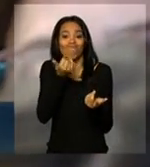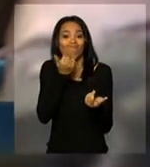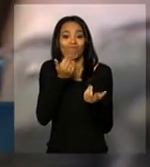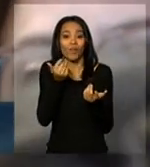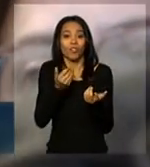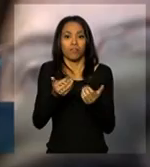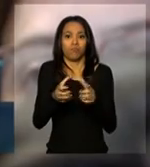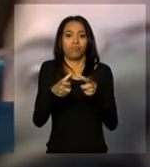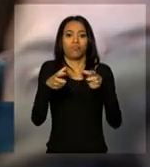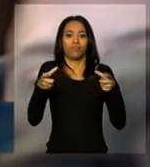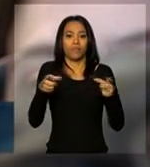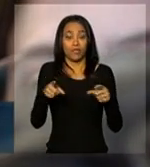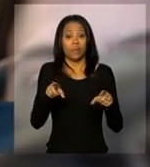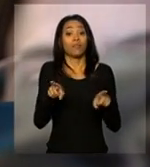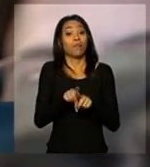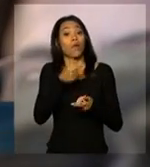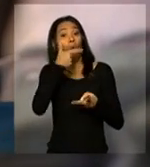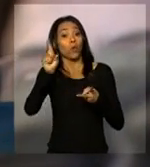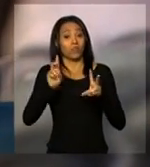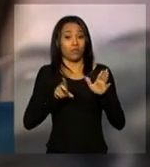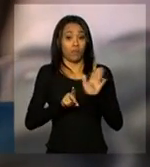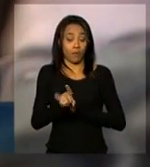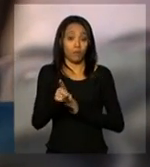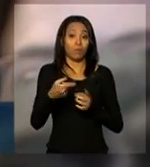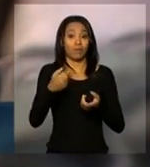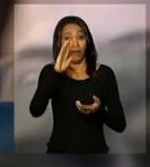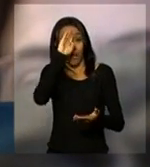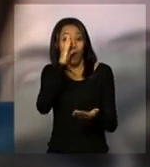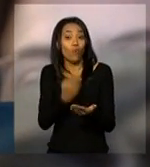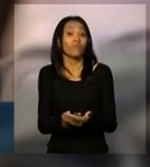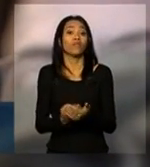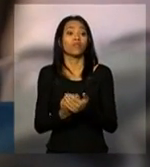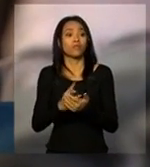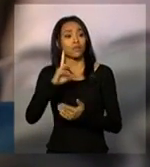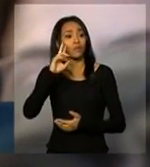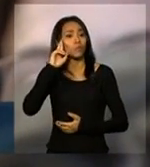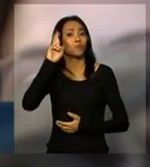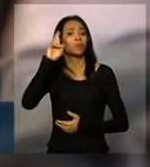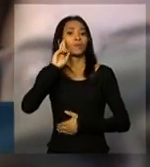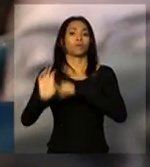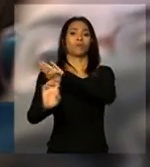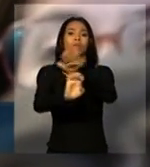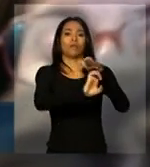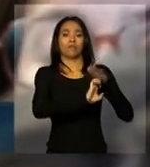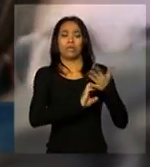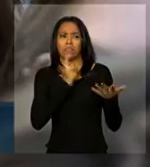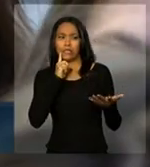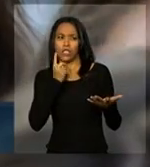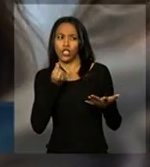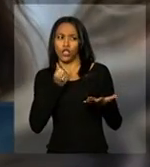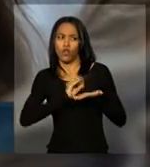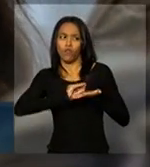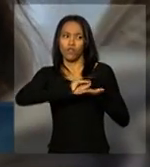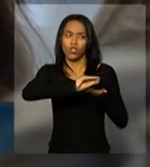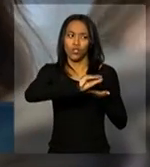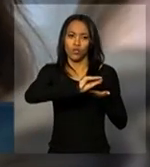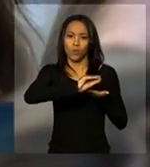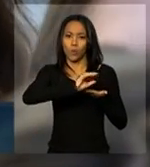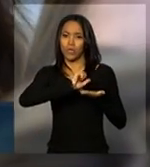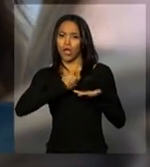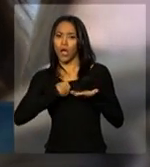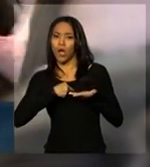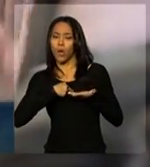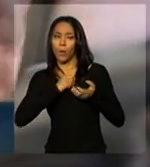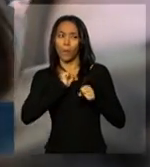confiança do empresário também é outro fator aí preponderante nessa questão do investimento, porque ela também está em queda.